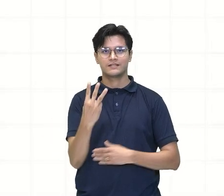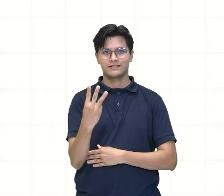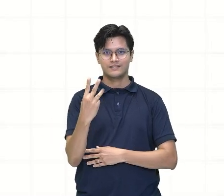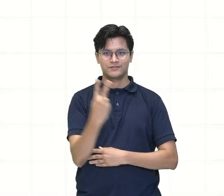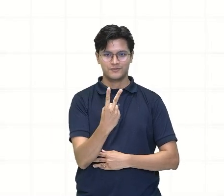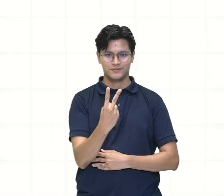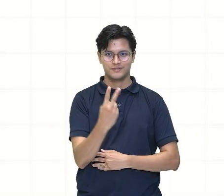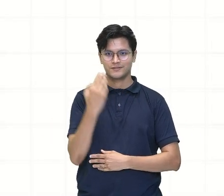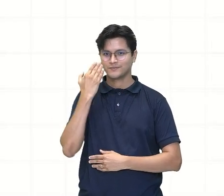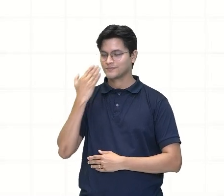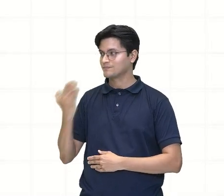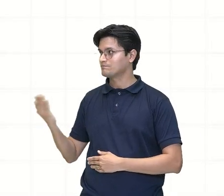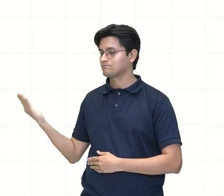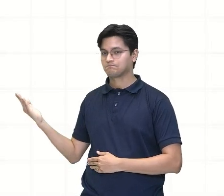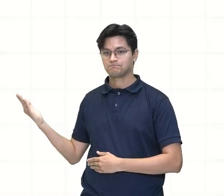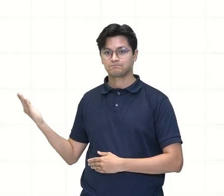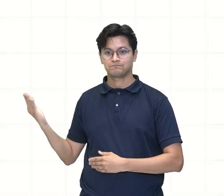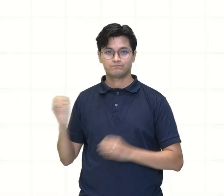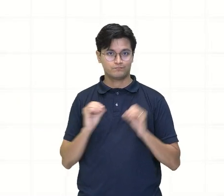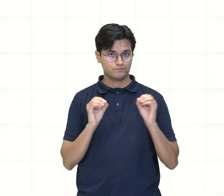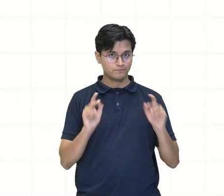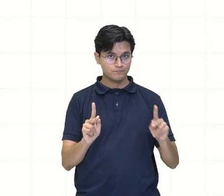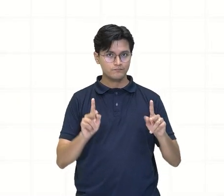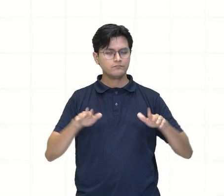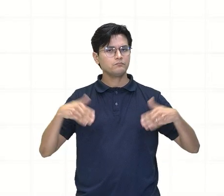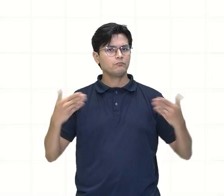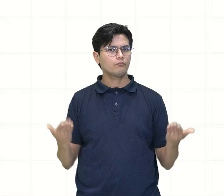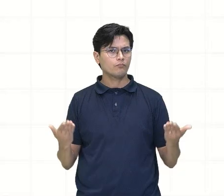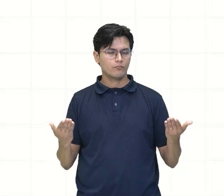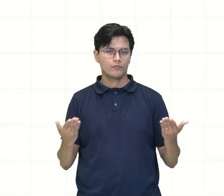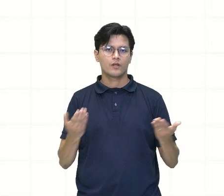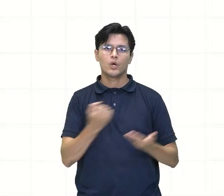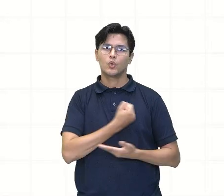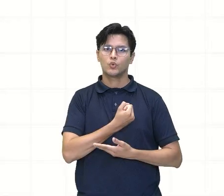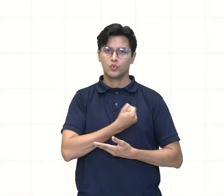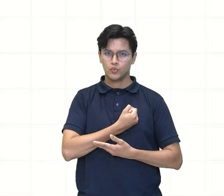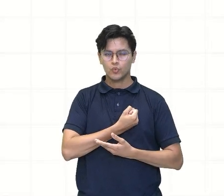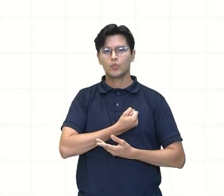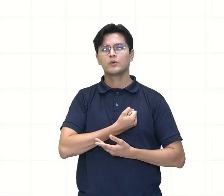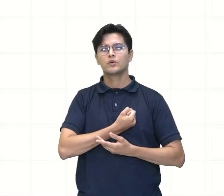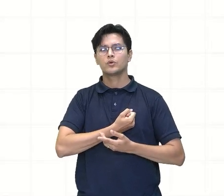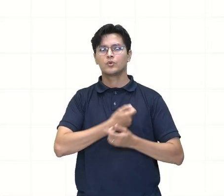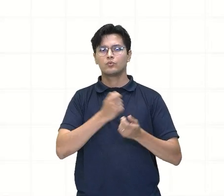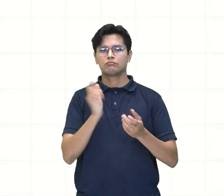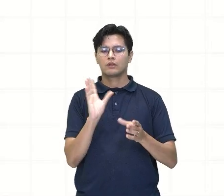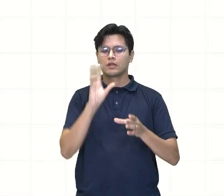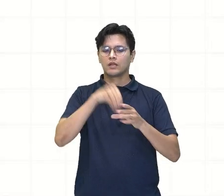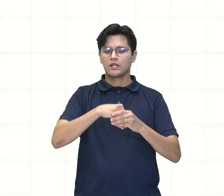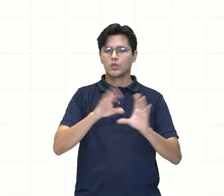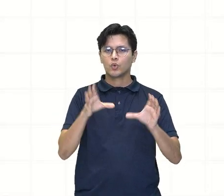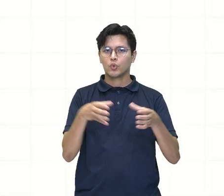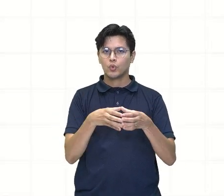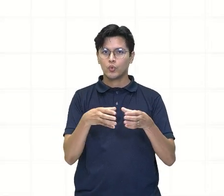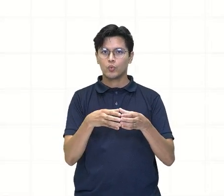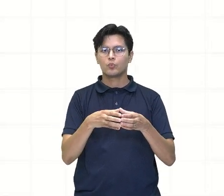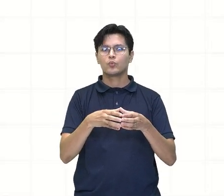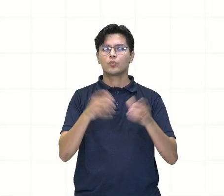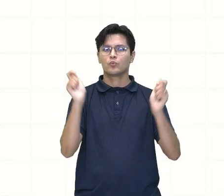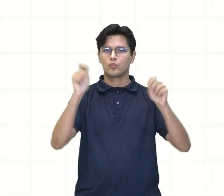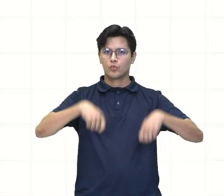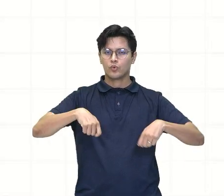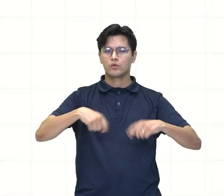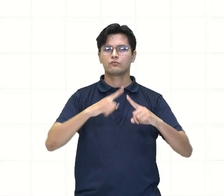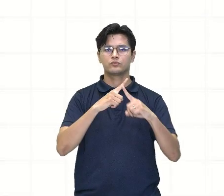32, ok? Então, qual é o múltiplo de 8 que está compreendido entre 30 e 40? É o nosso